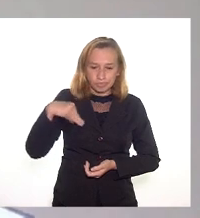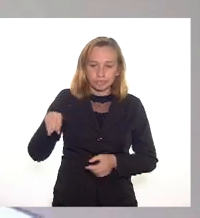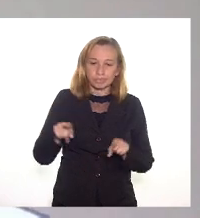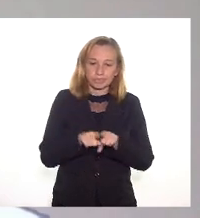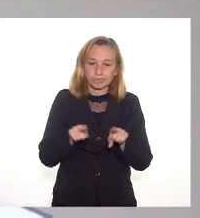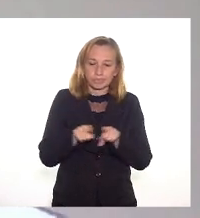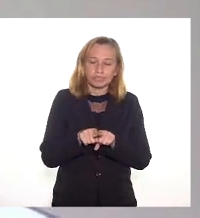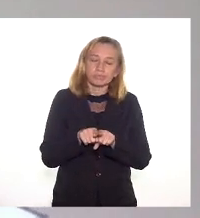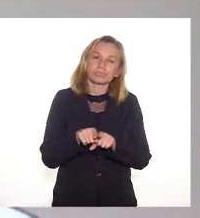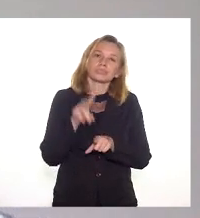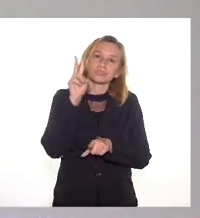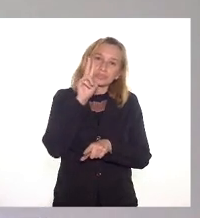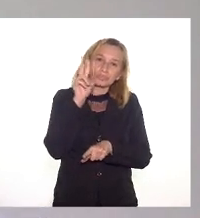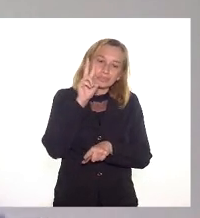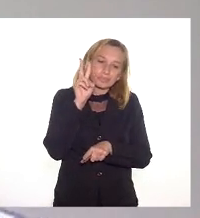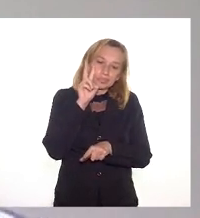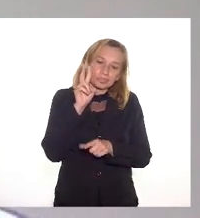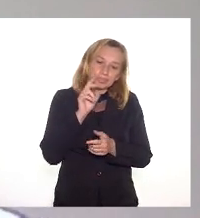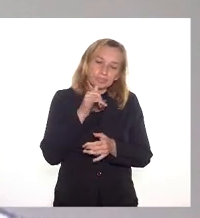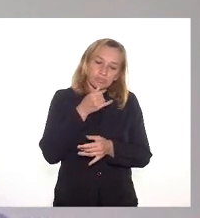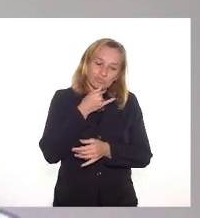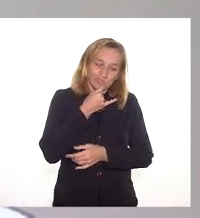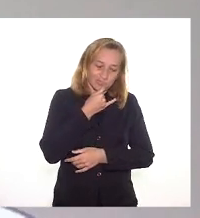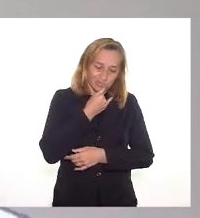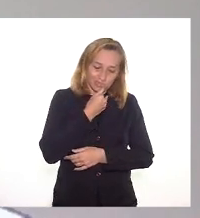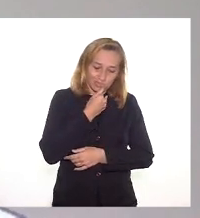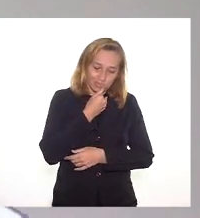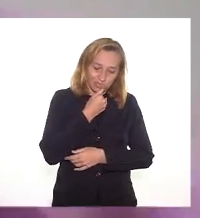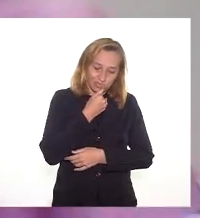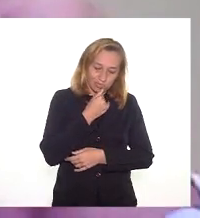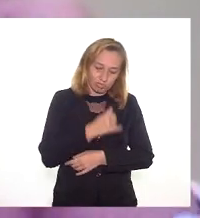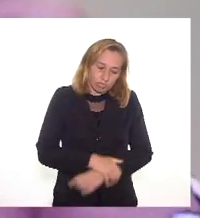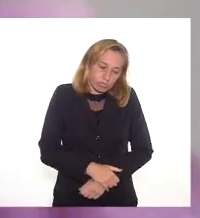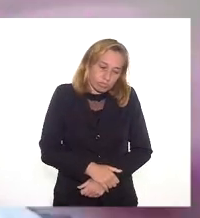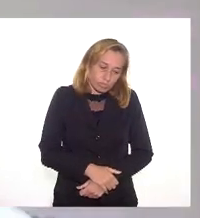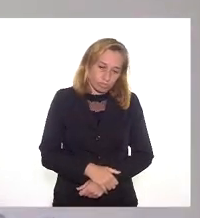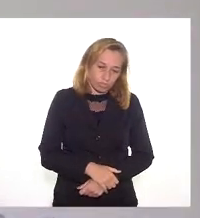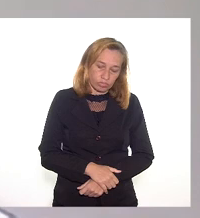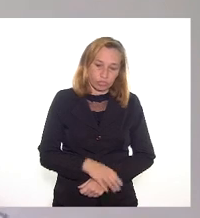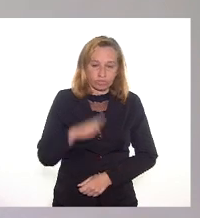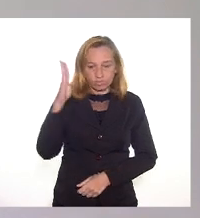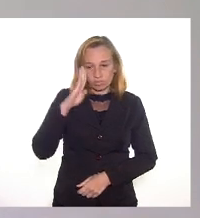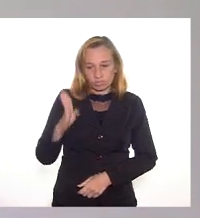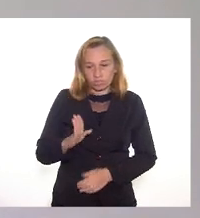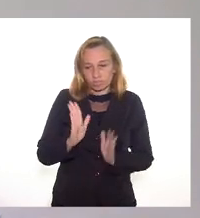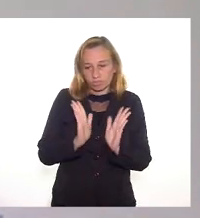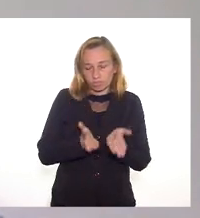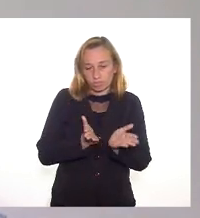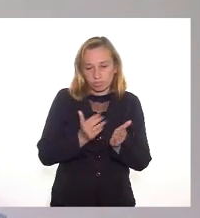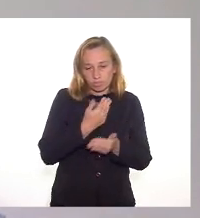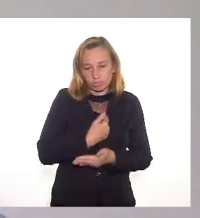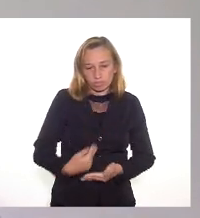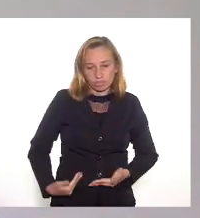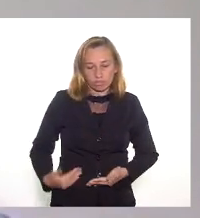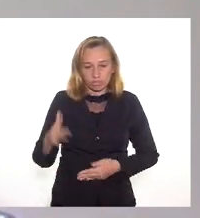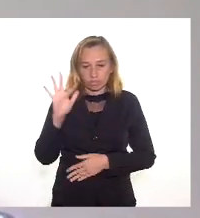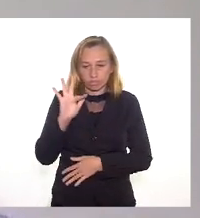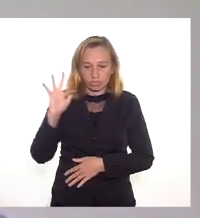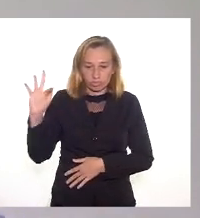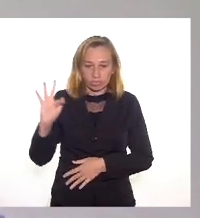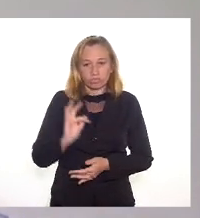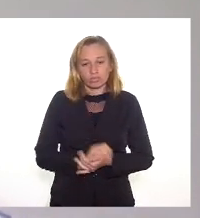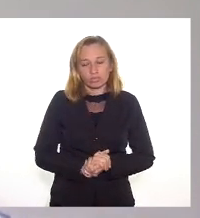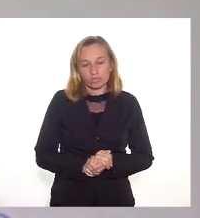lembrar e lembrar com tristeza e com indignação que no Brasil de hoje o governo federal pratica